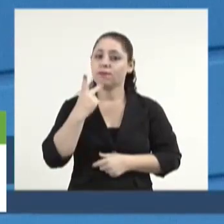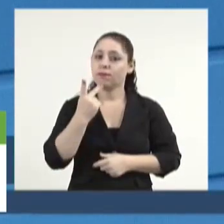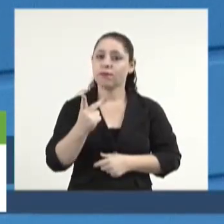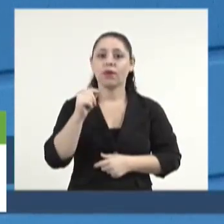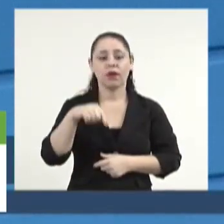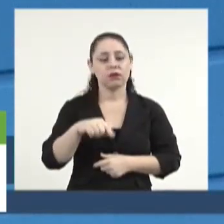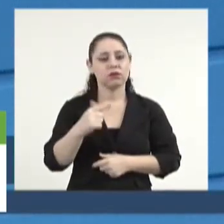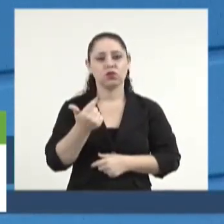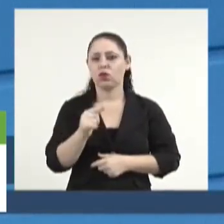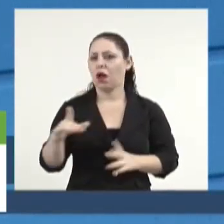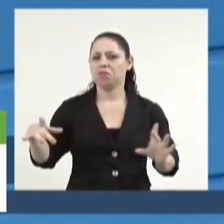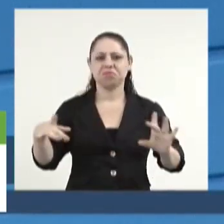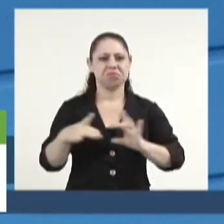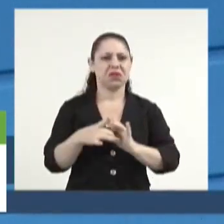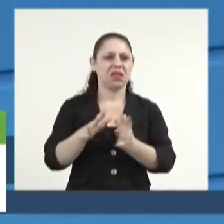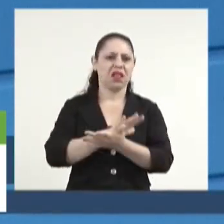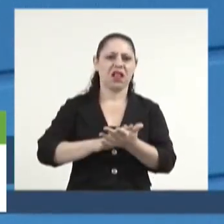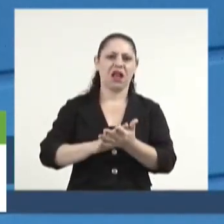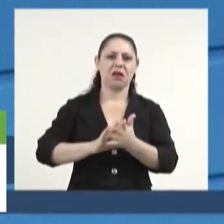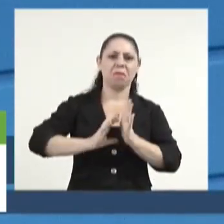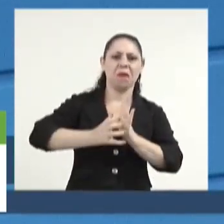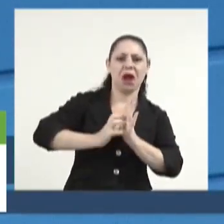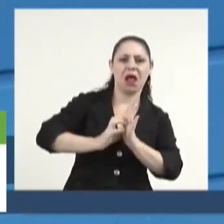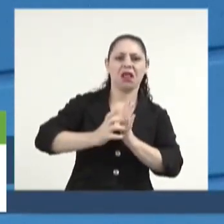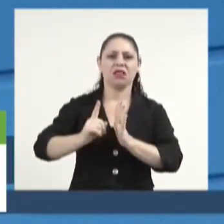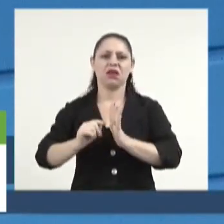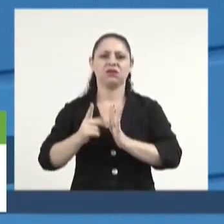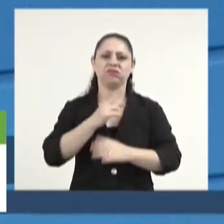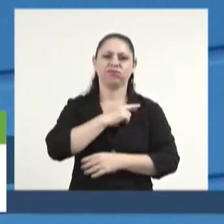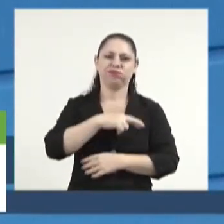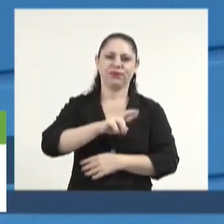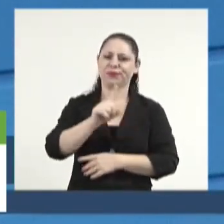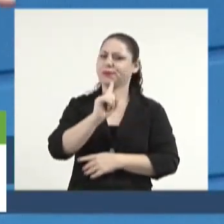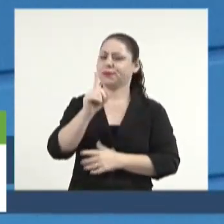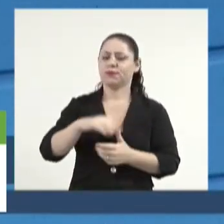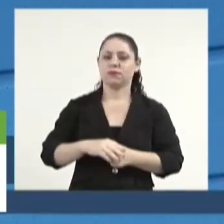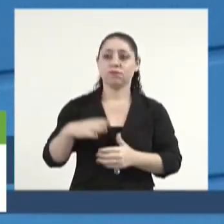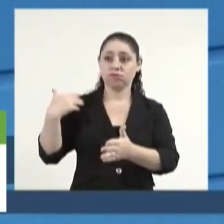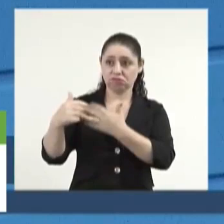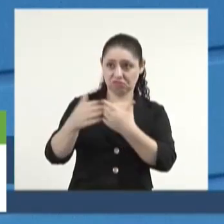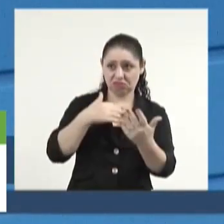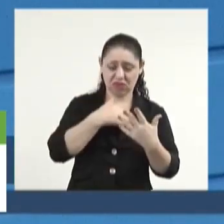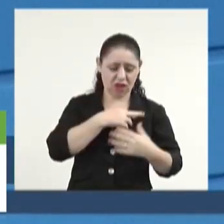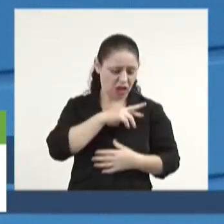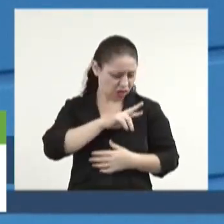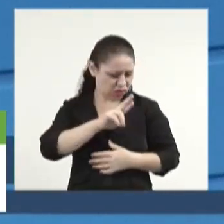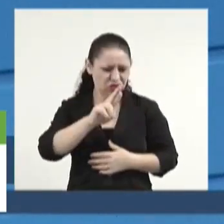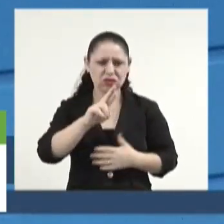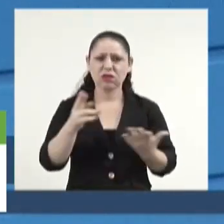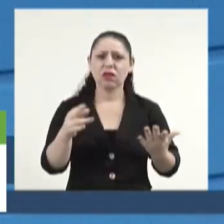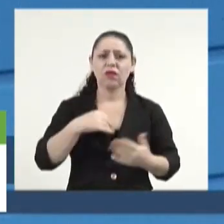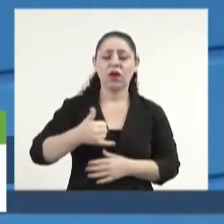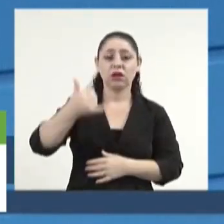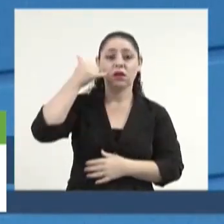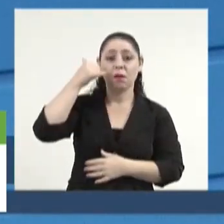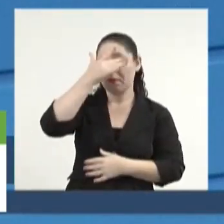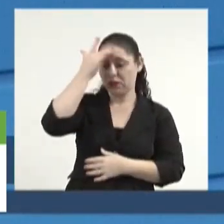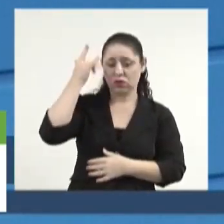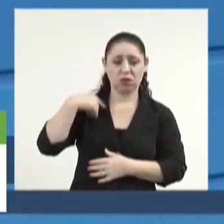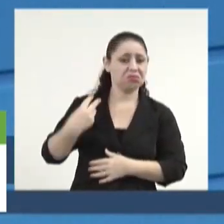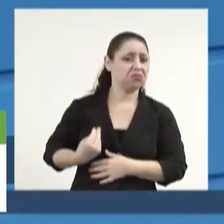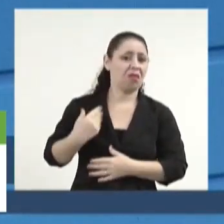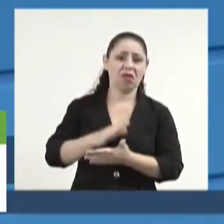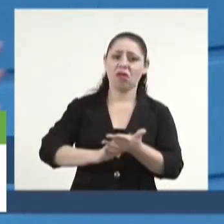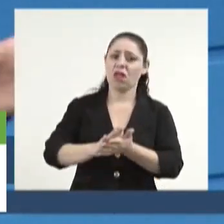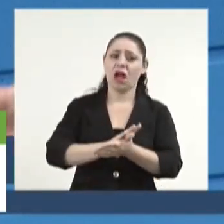dizer que isso aqui não tem vínculo nenhum partidário nem de credo religioso. Independente de religião, eu recebi telefonemas de pessoas